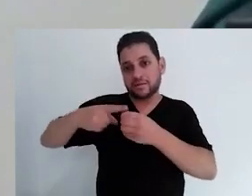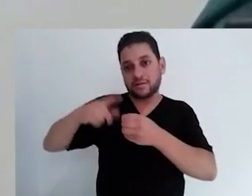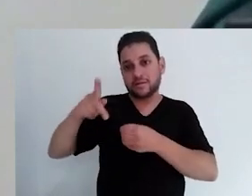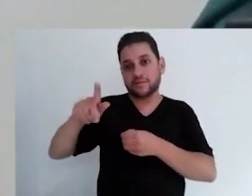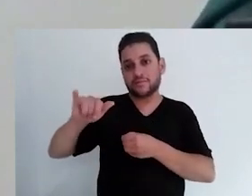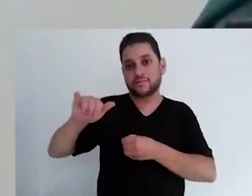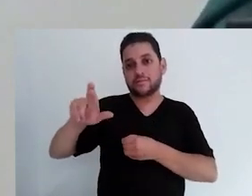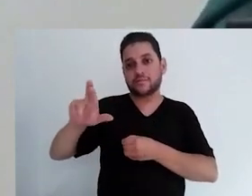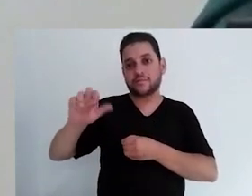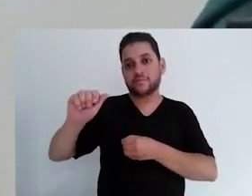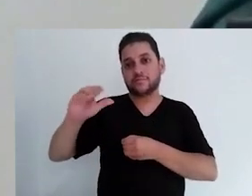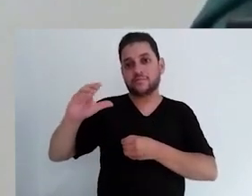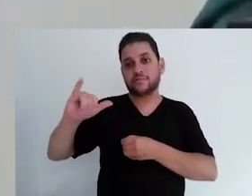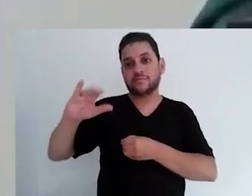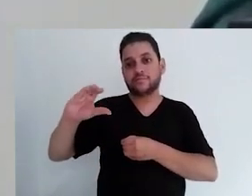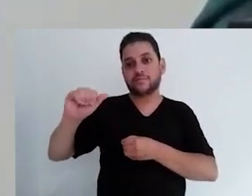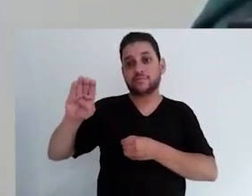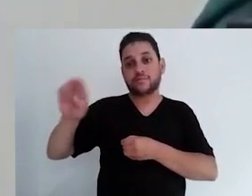ele permaneceu nos núcleos.